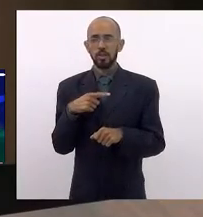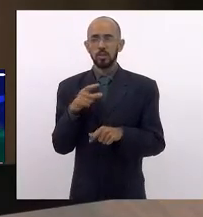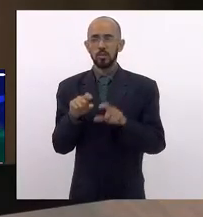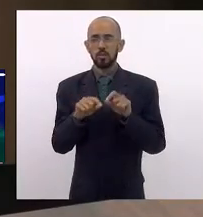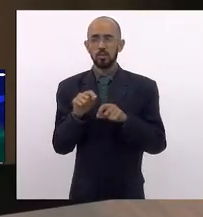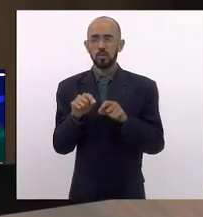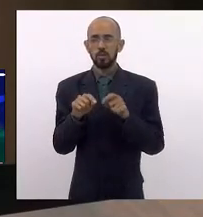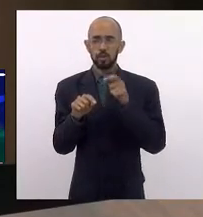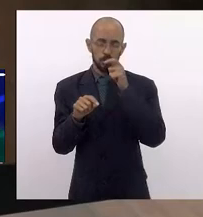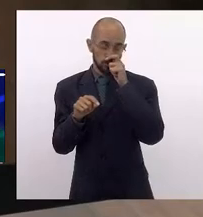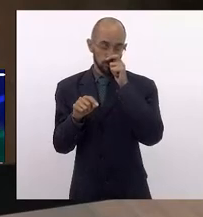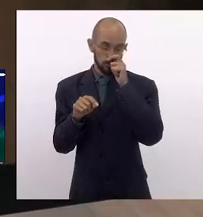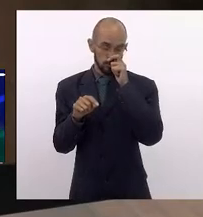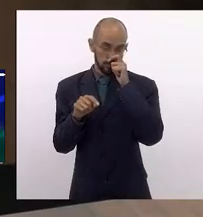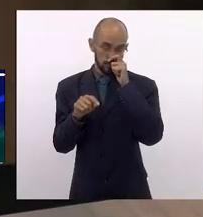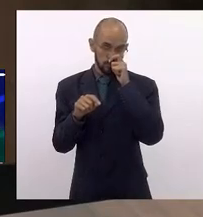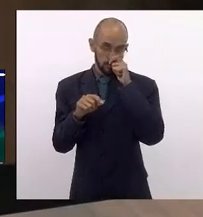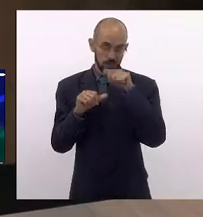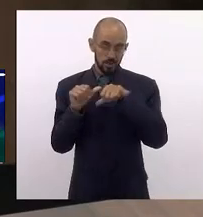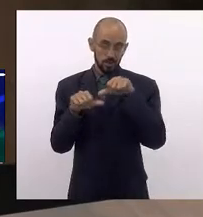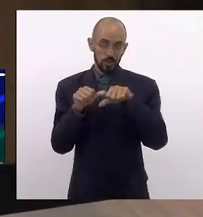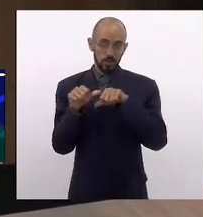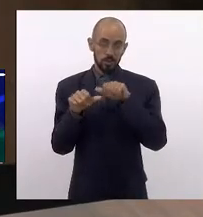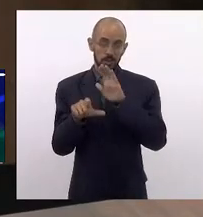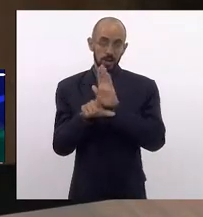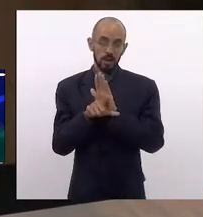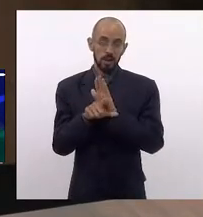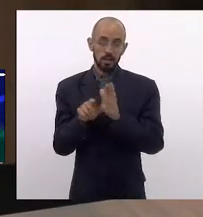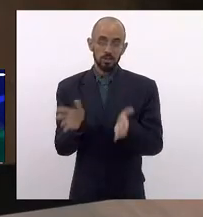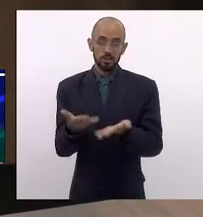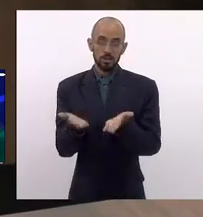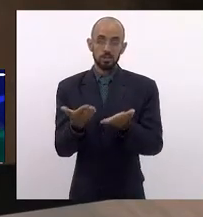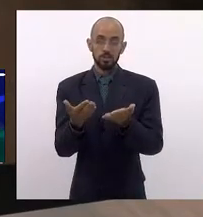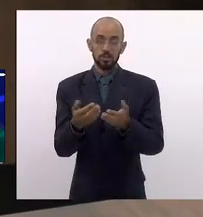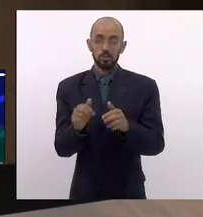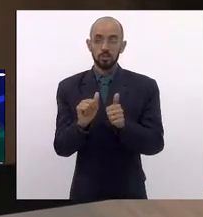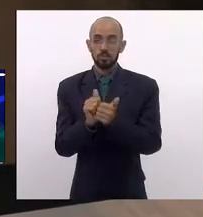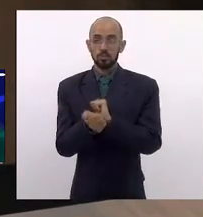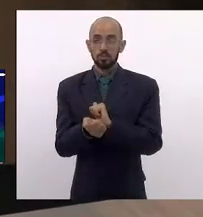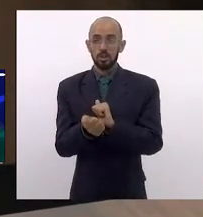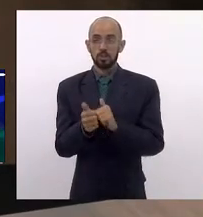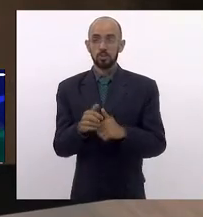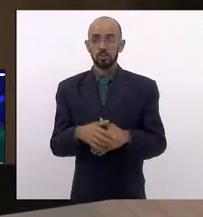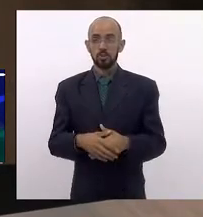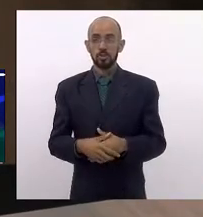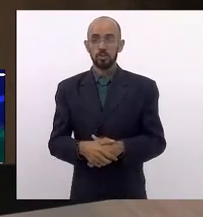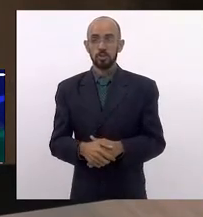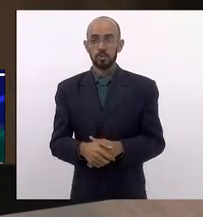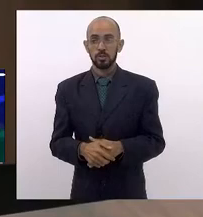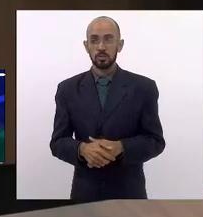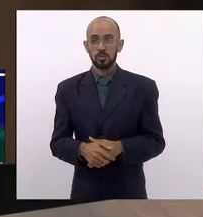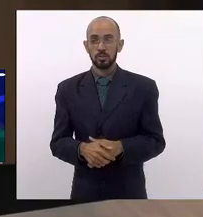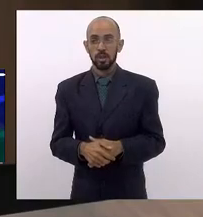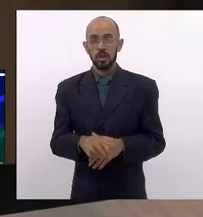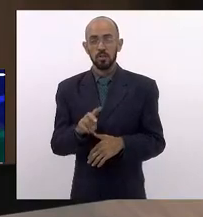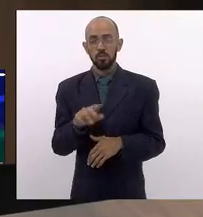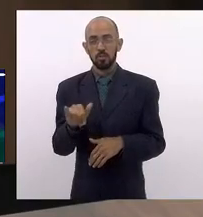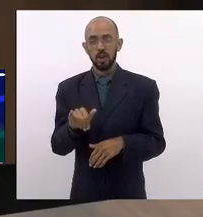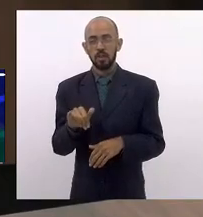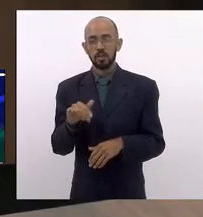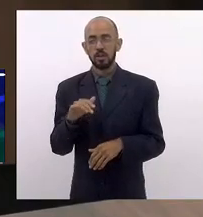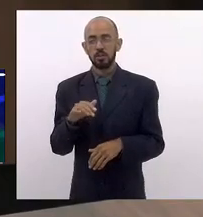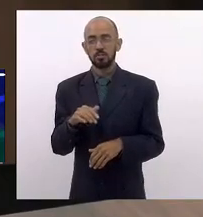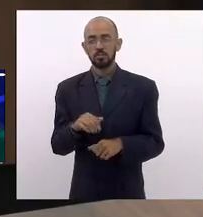o alteração na lei do de incentivo do esporte na questão do nosso trabalho está lá na sala na pauta Pode ficar